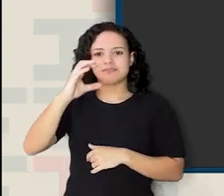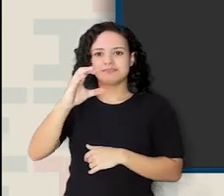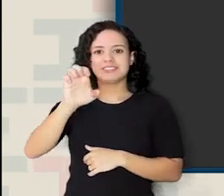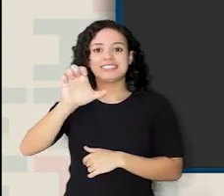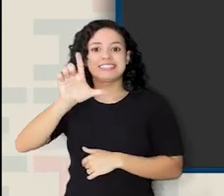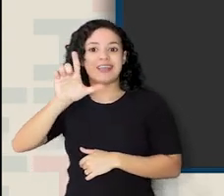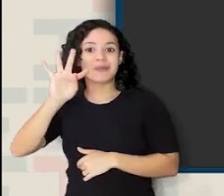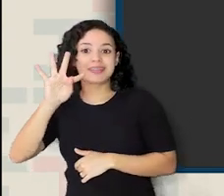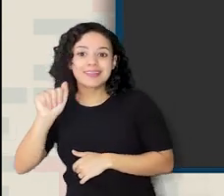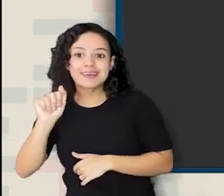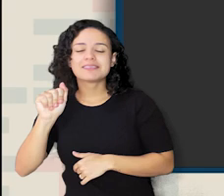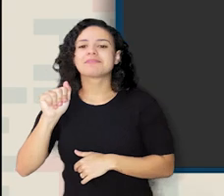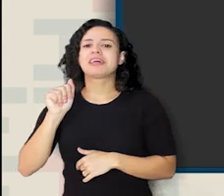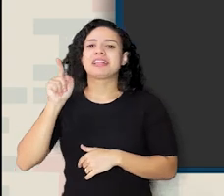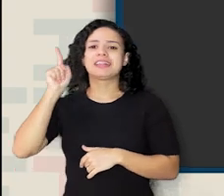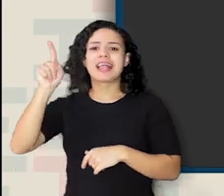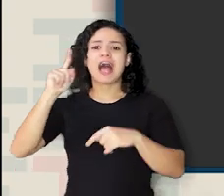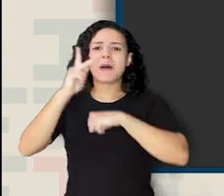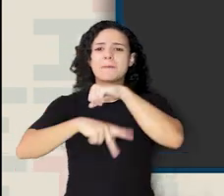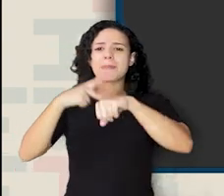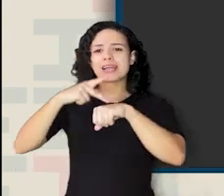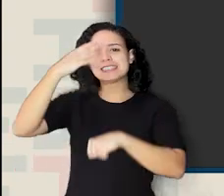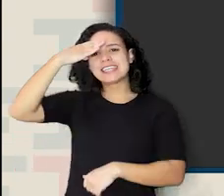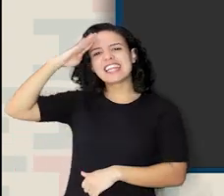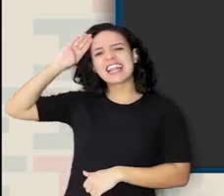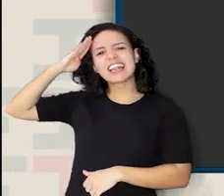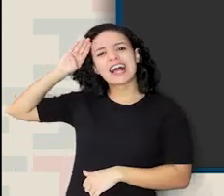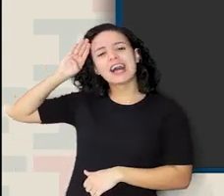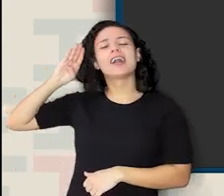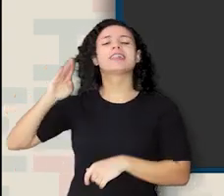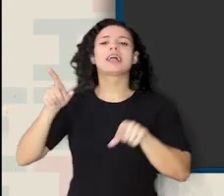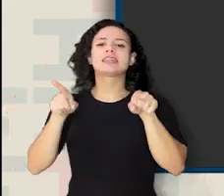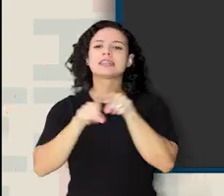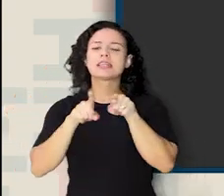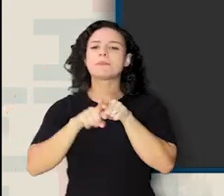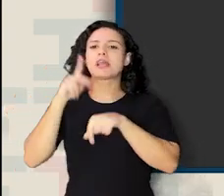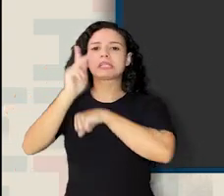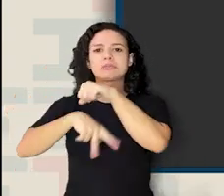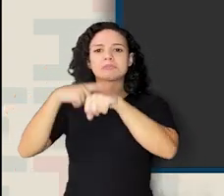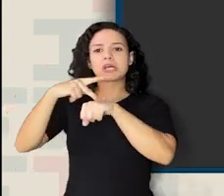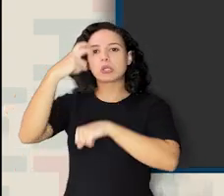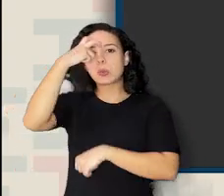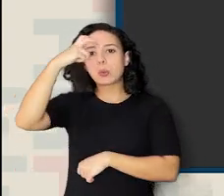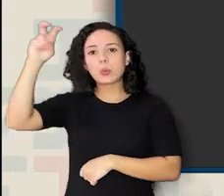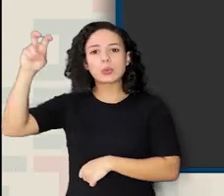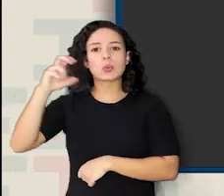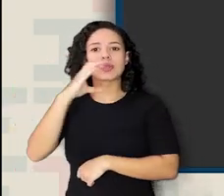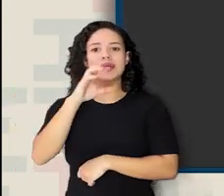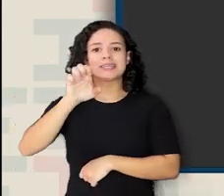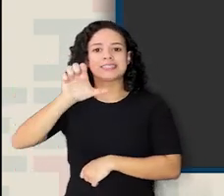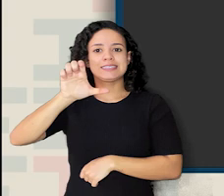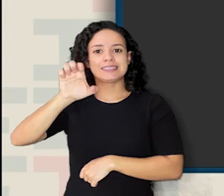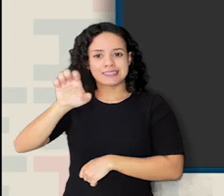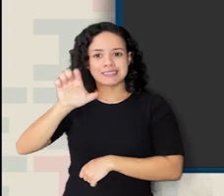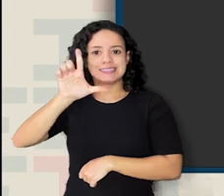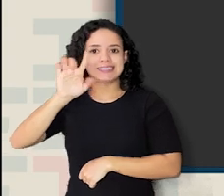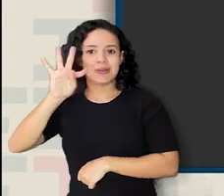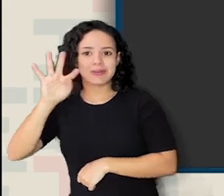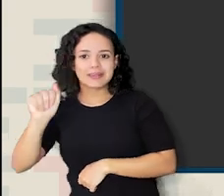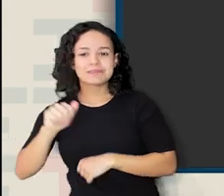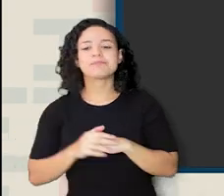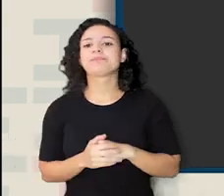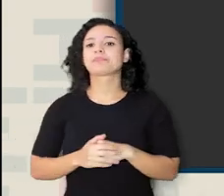comum na Irlanda e nos países que têm cultura celta. A quena, que também é